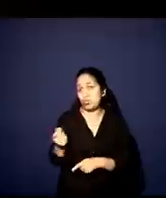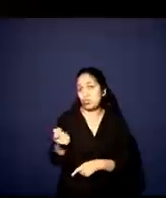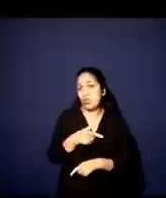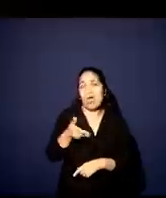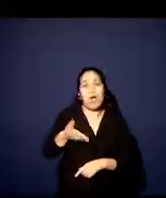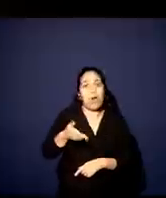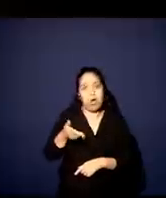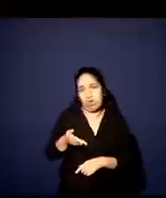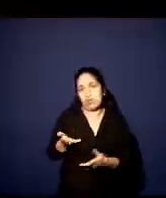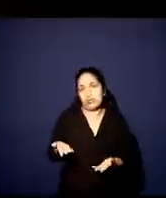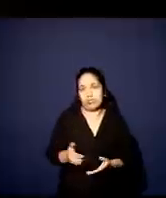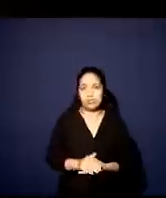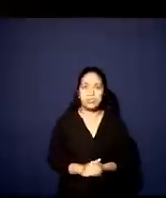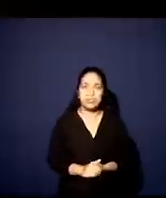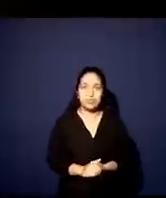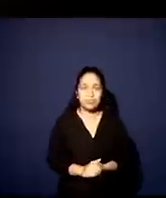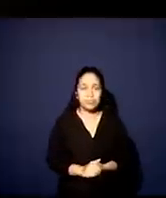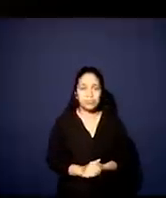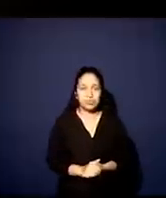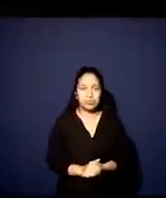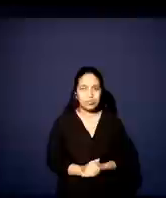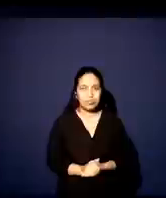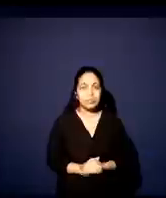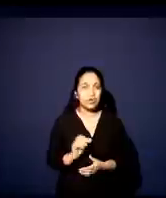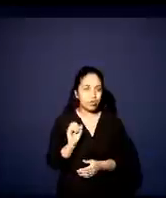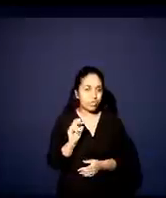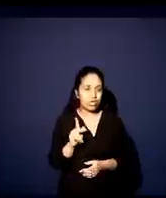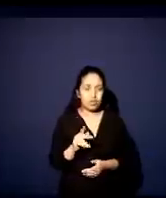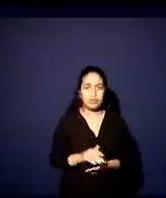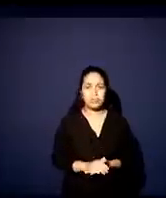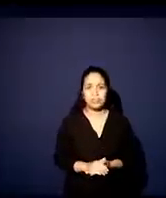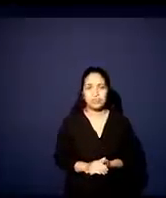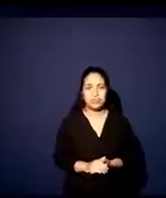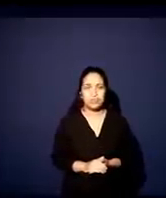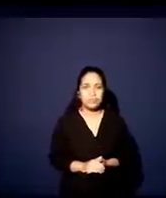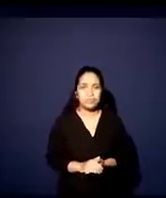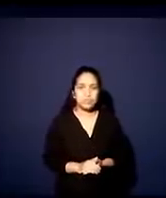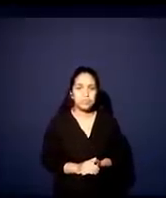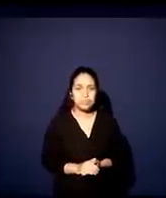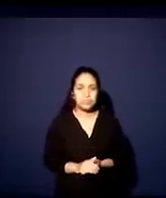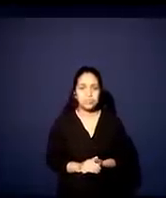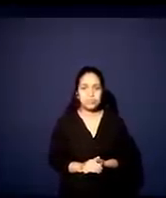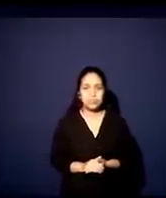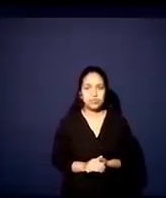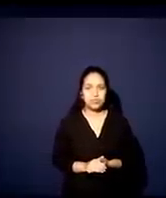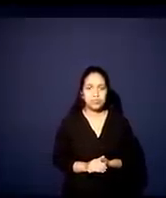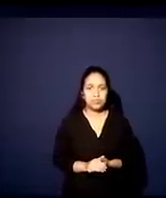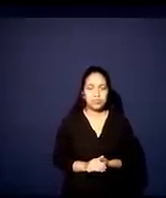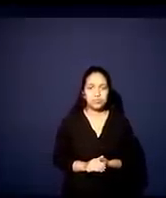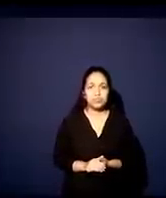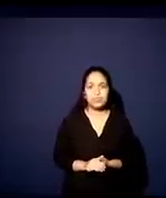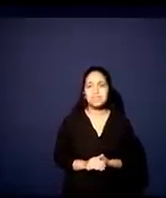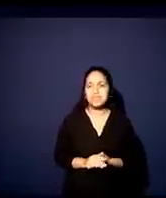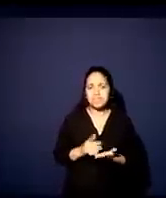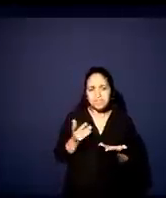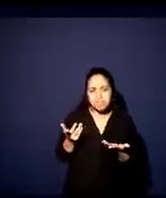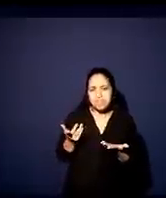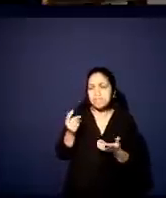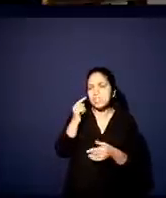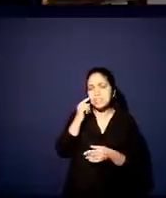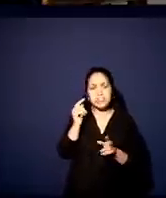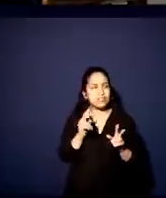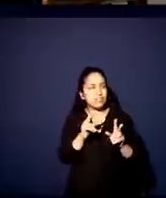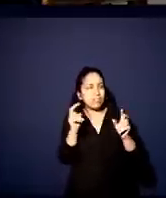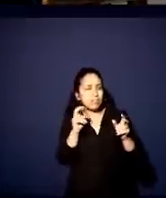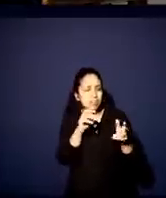que é virtuoso. Ok, bom, feito esse rico preâmbulo internacional, que acho que